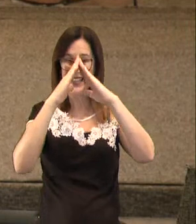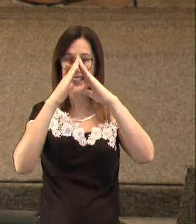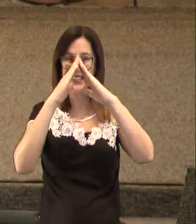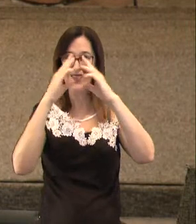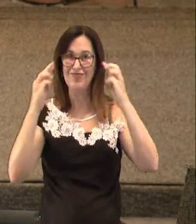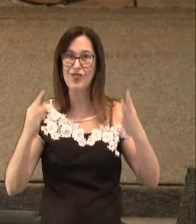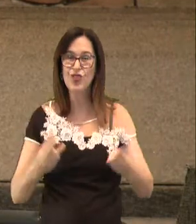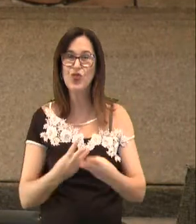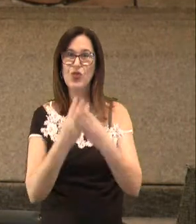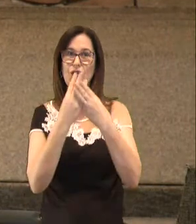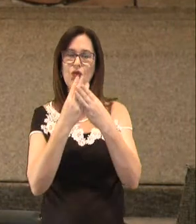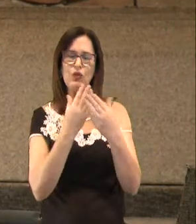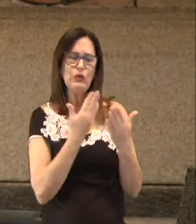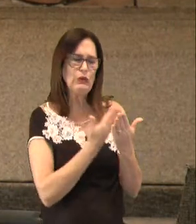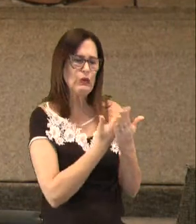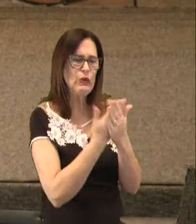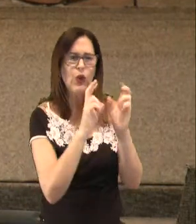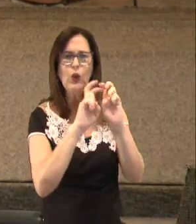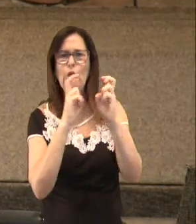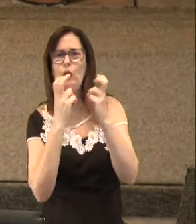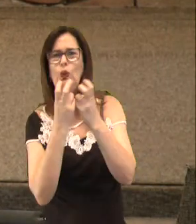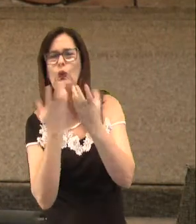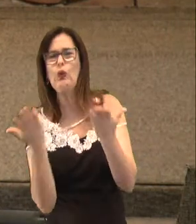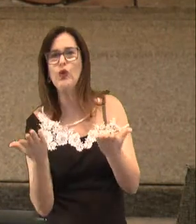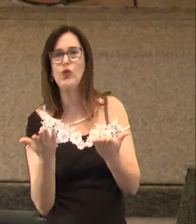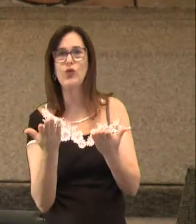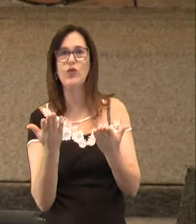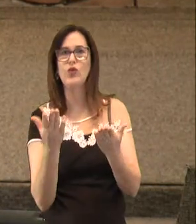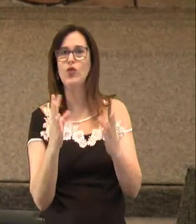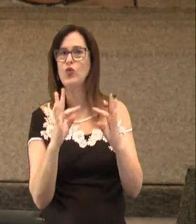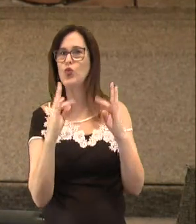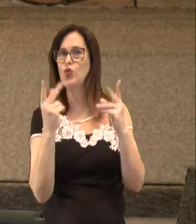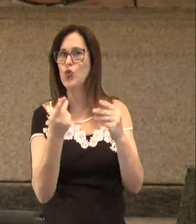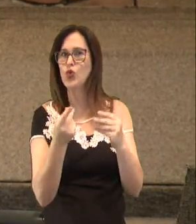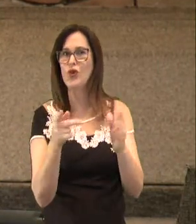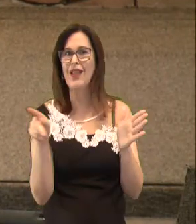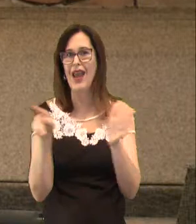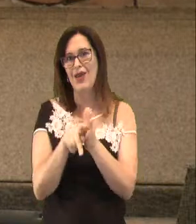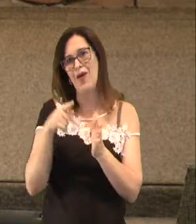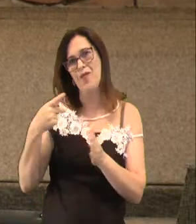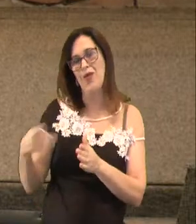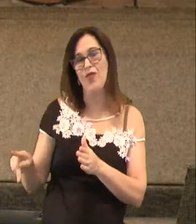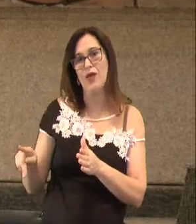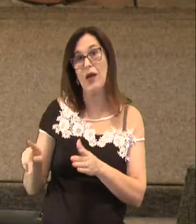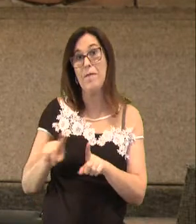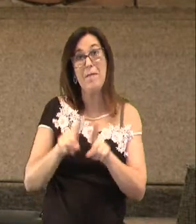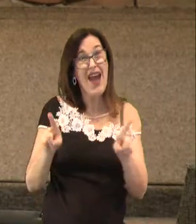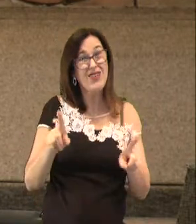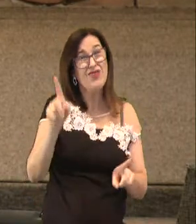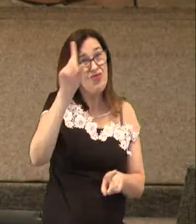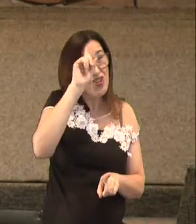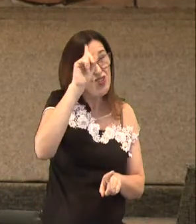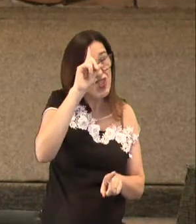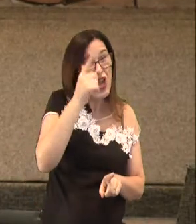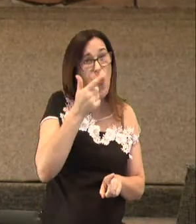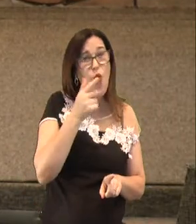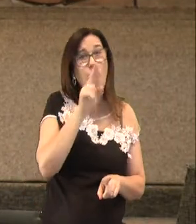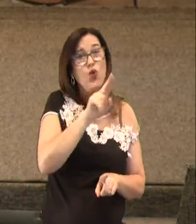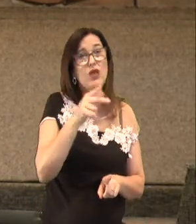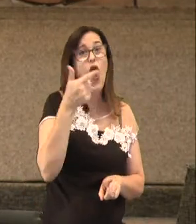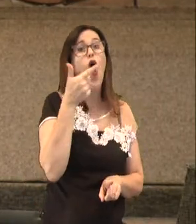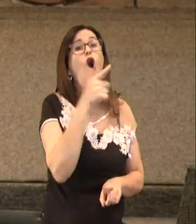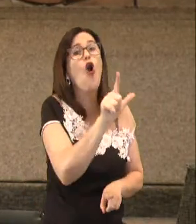das escrituras e o culto era feito em hebraico, mas no dia a dia passou a se usar o